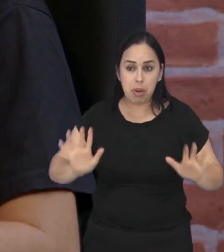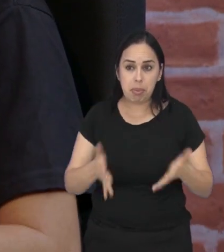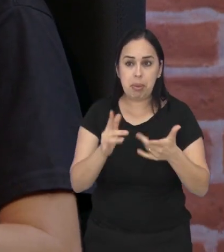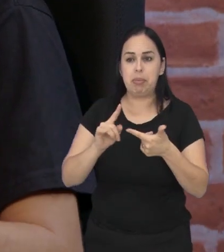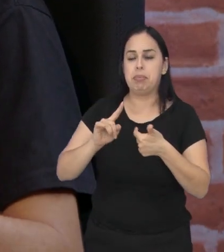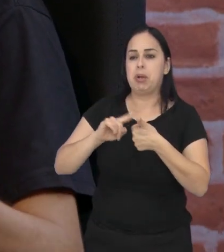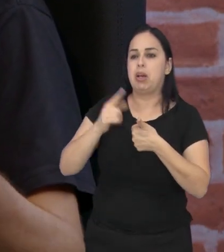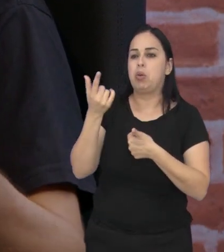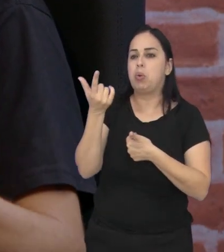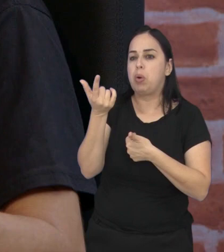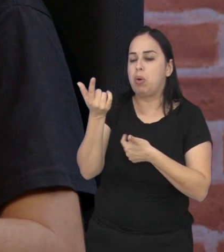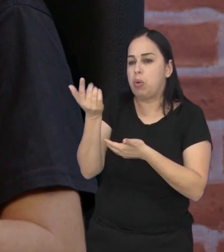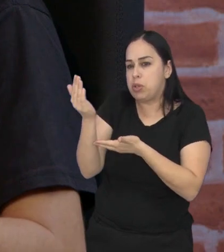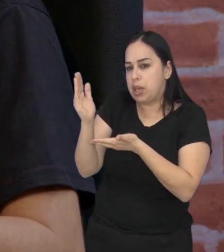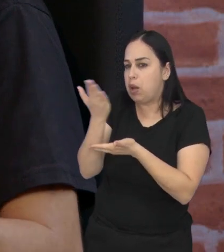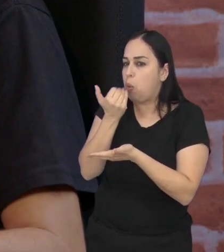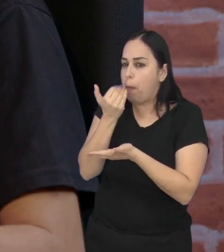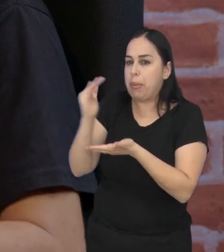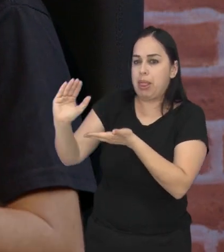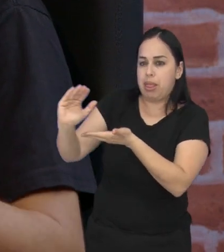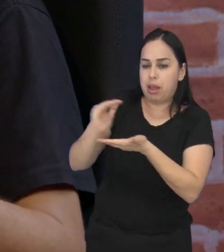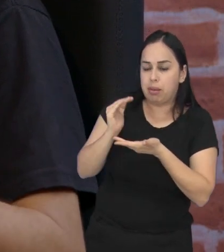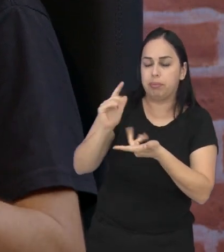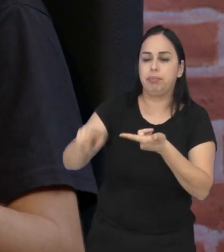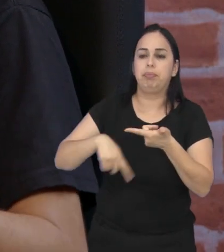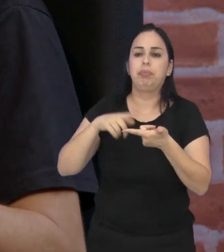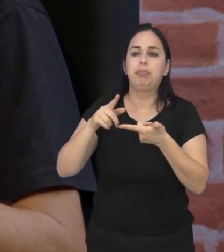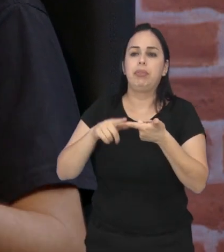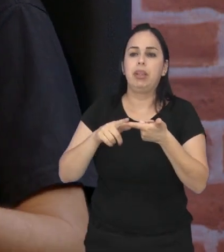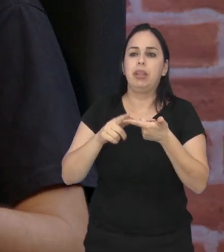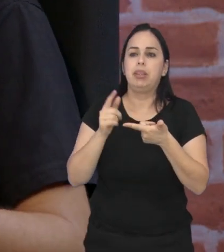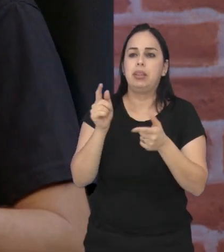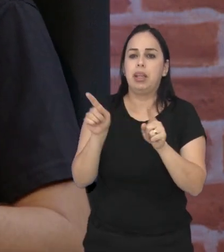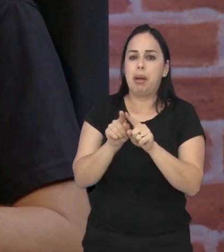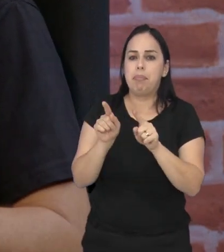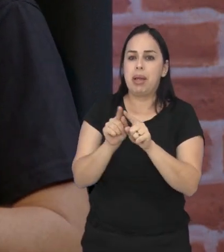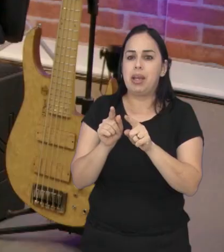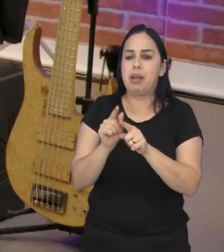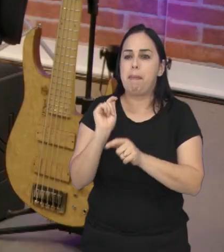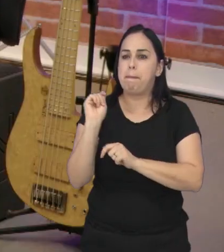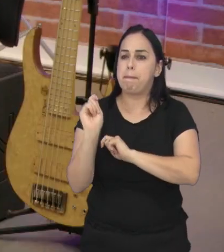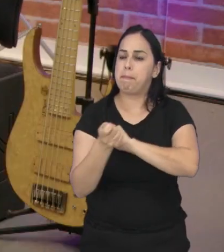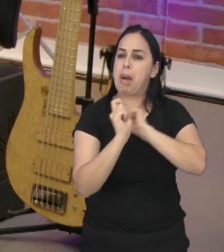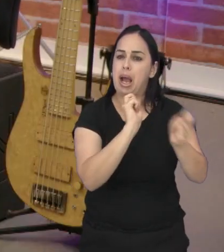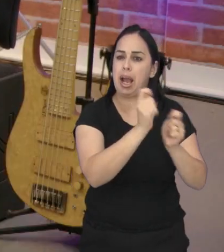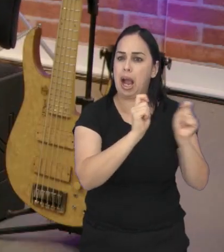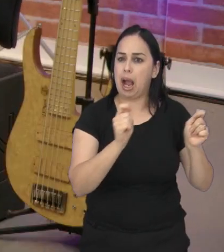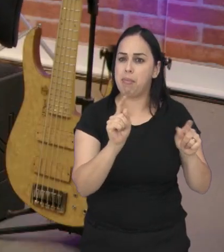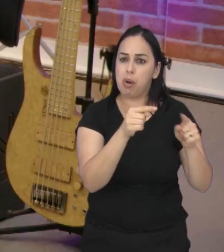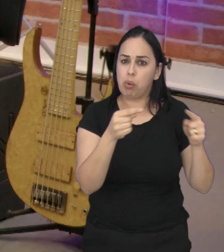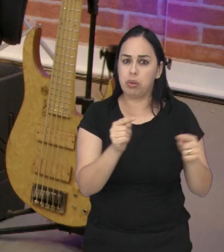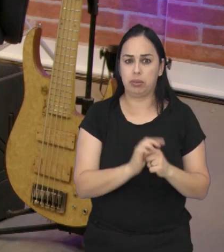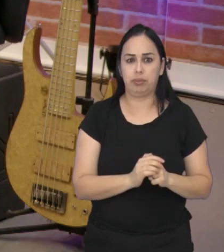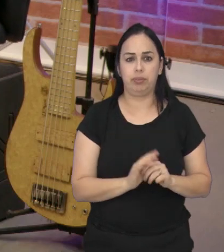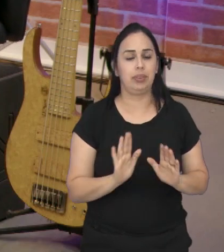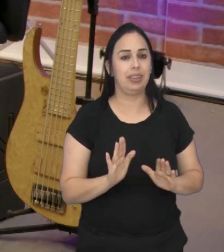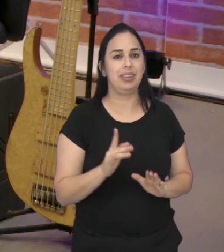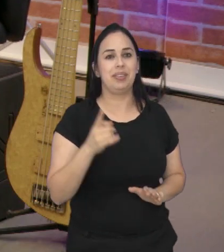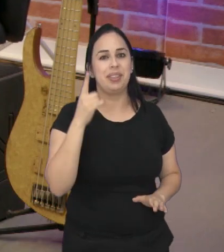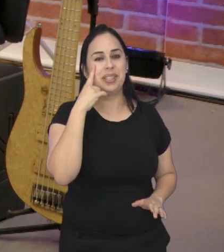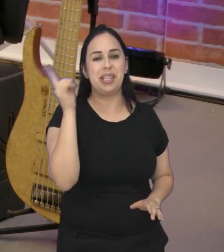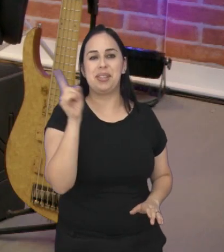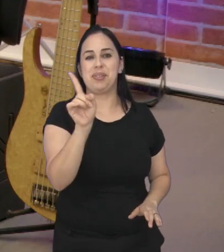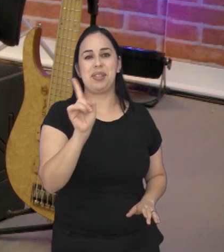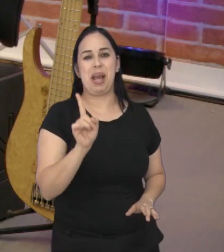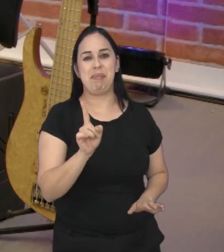arrecadar alimentos, ações para arrecadar verba para fazer pagamentos de despesas de músico. Eu acho que a galera não tem noção do